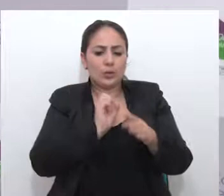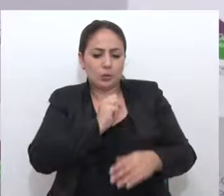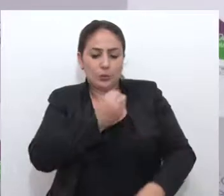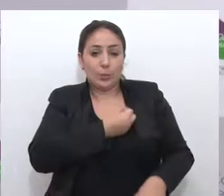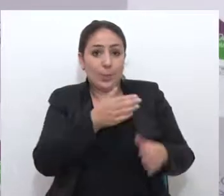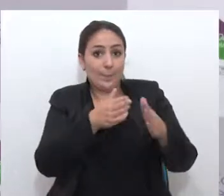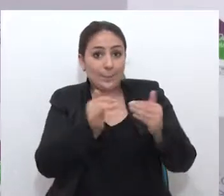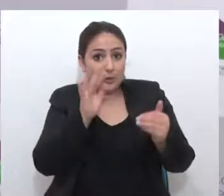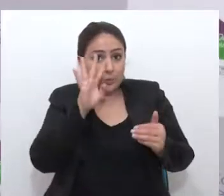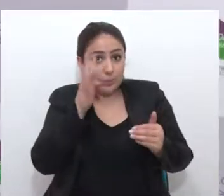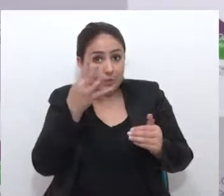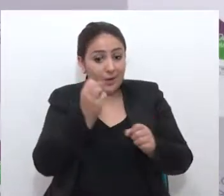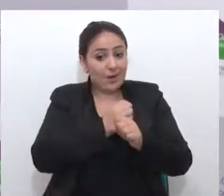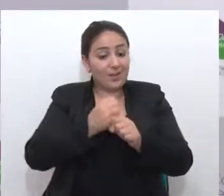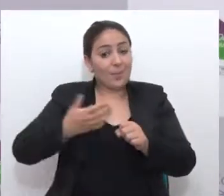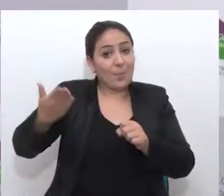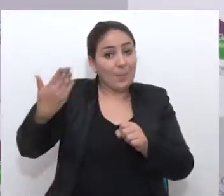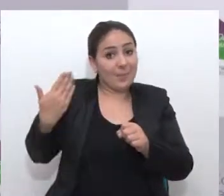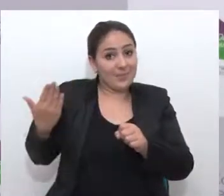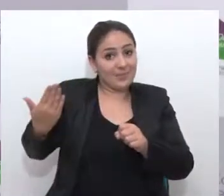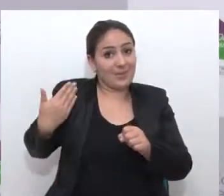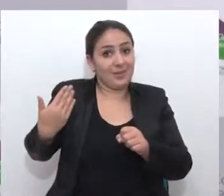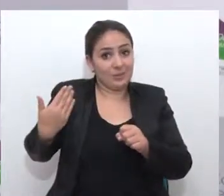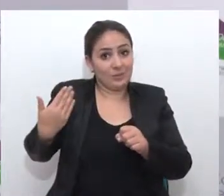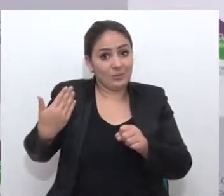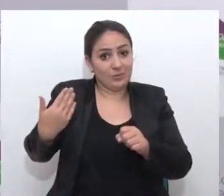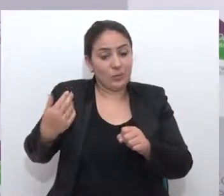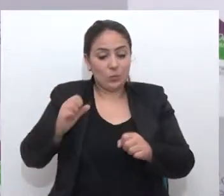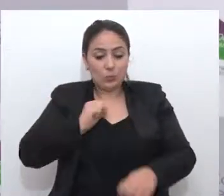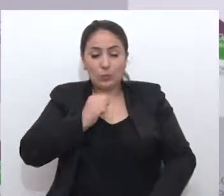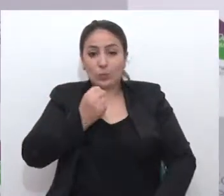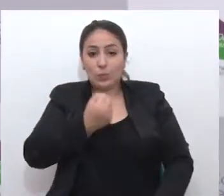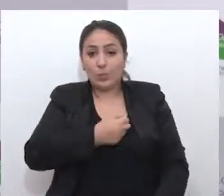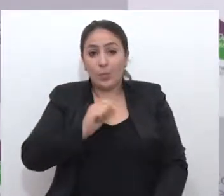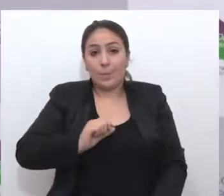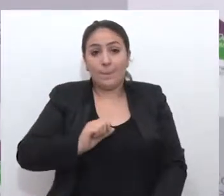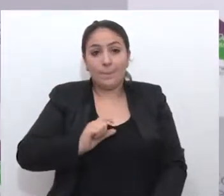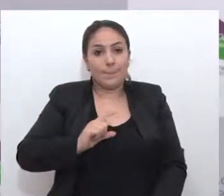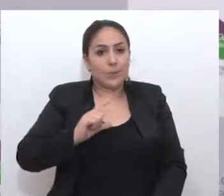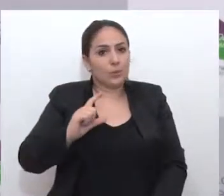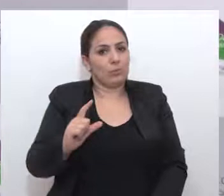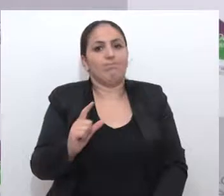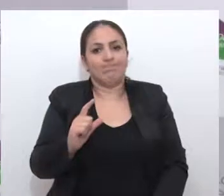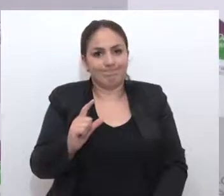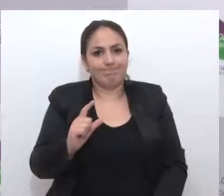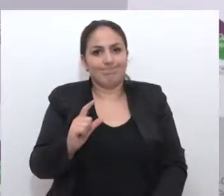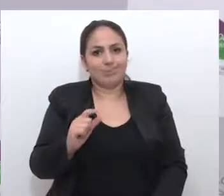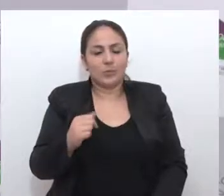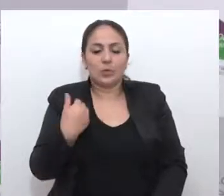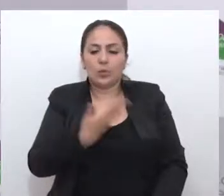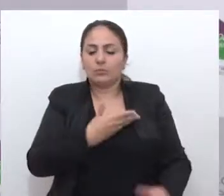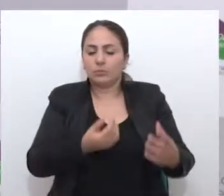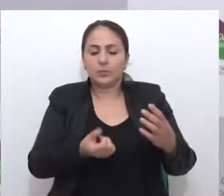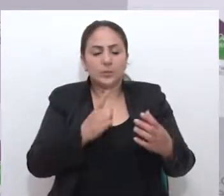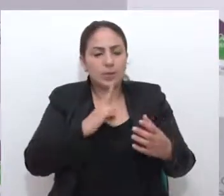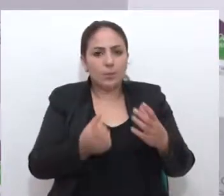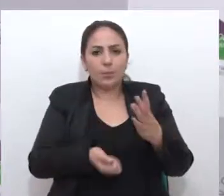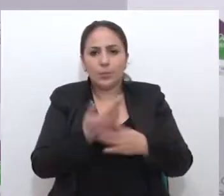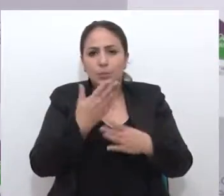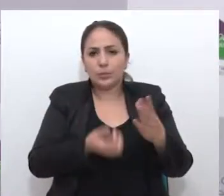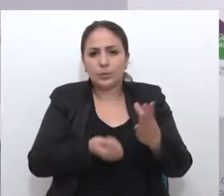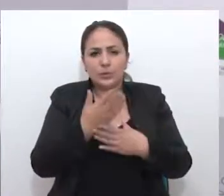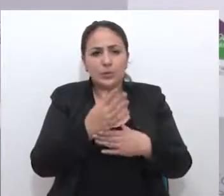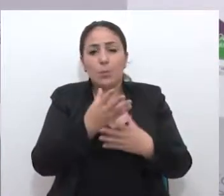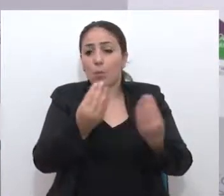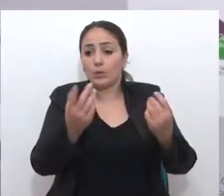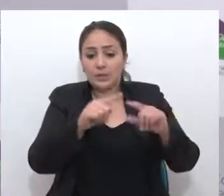só em número de pedidos de providência, no ano passado, o número aumentou consideravelmente. Nós temos uma